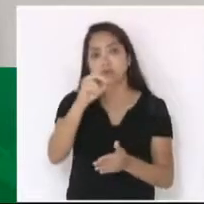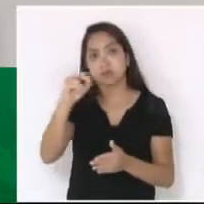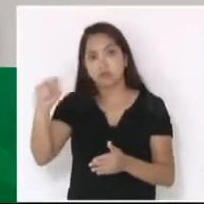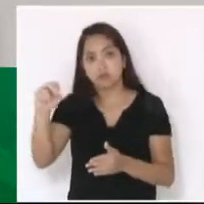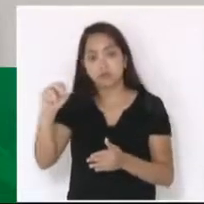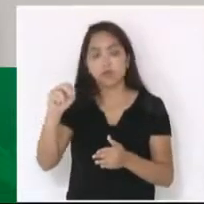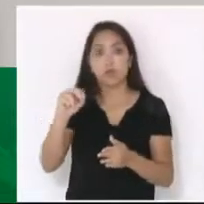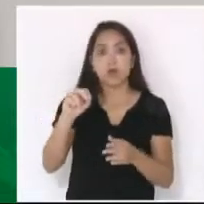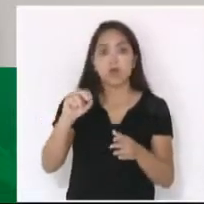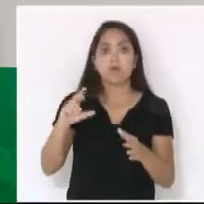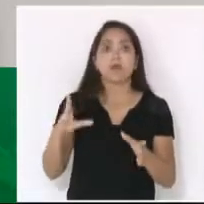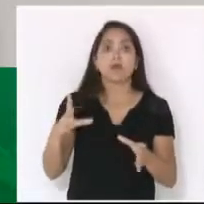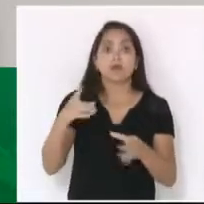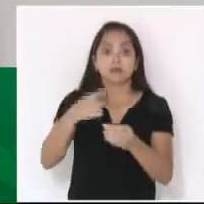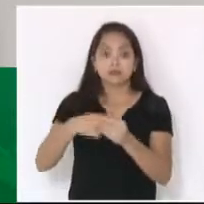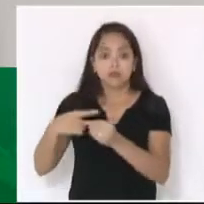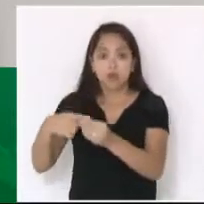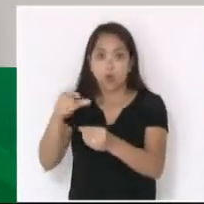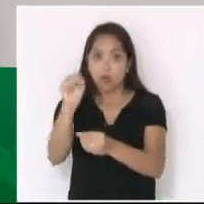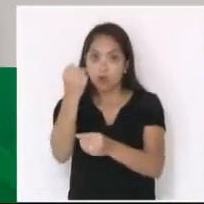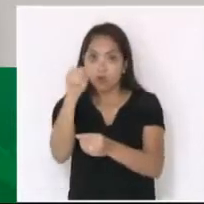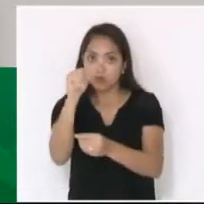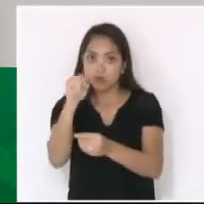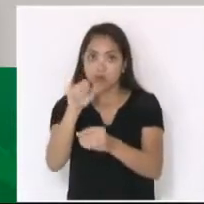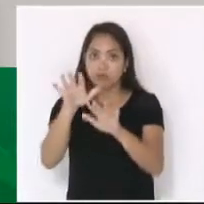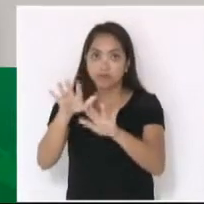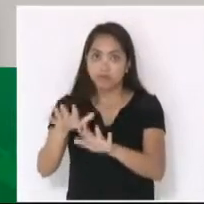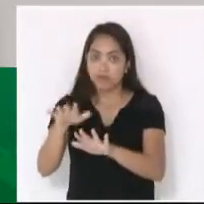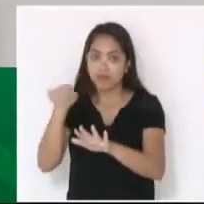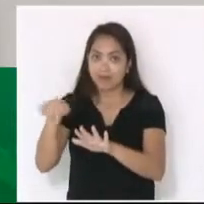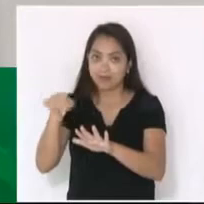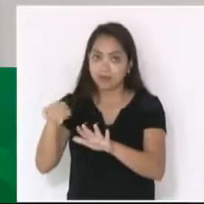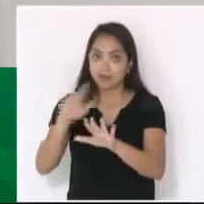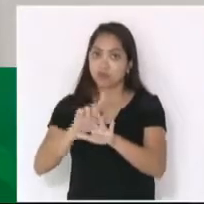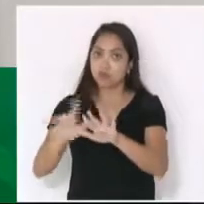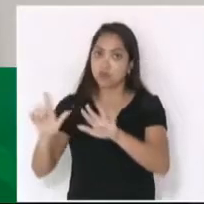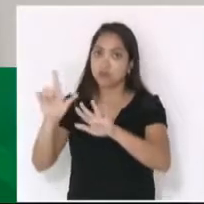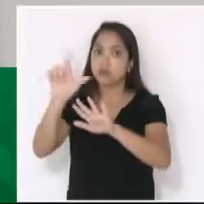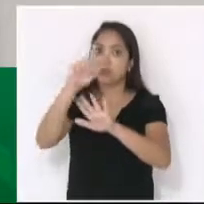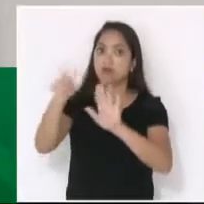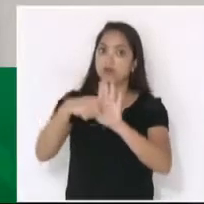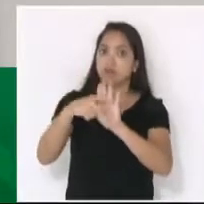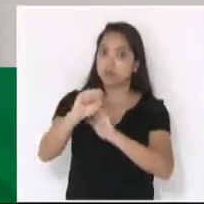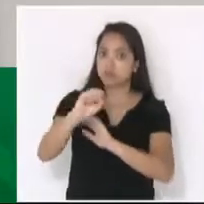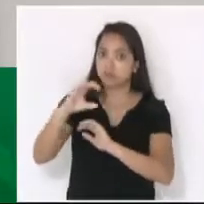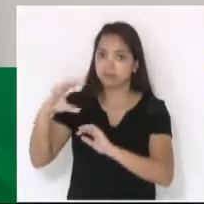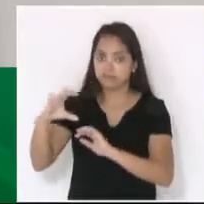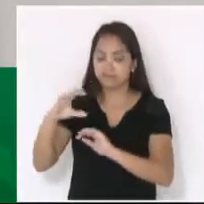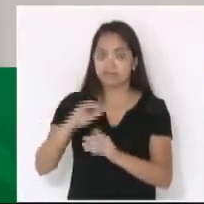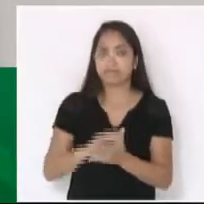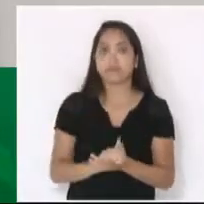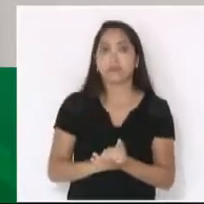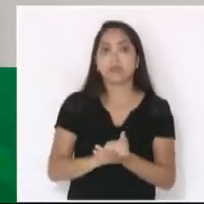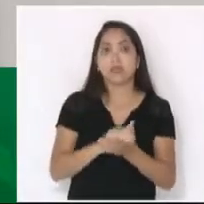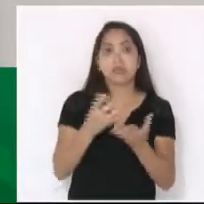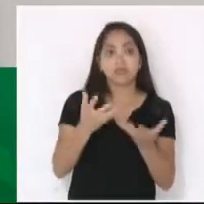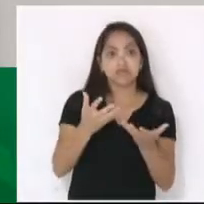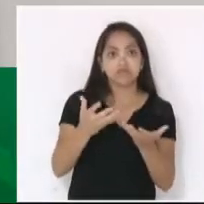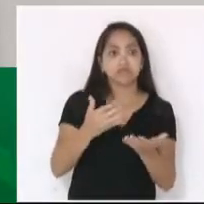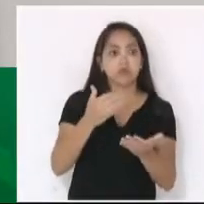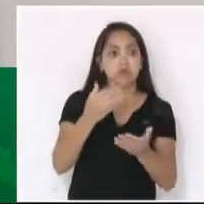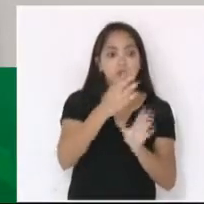oito delas ficavam no litoral do Estado de Santa Catarina na busca de um novo modelo de